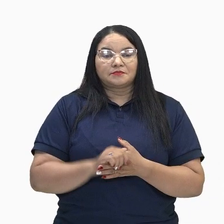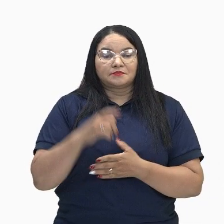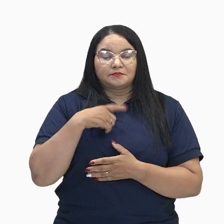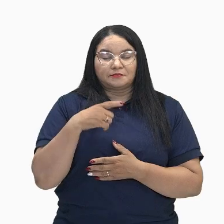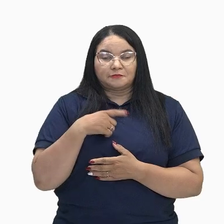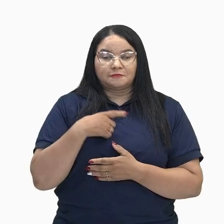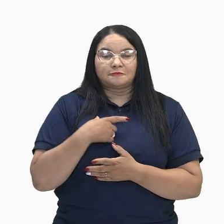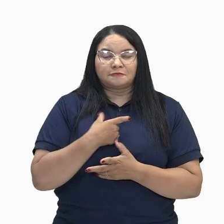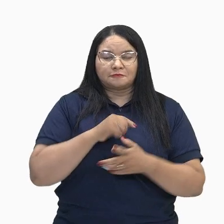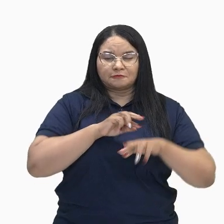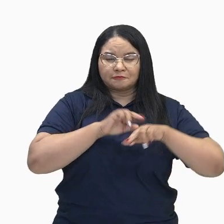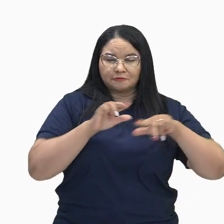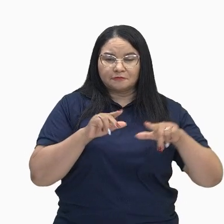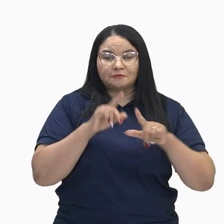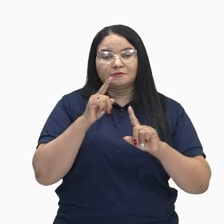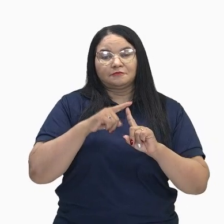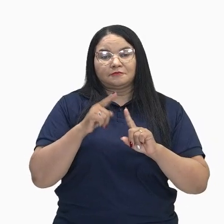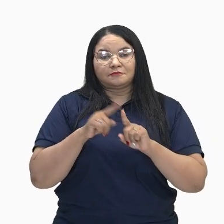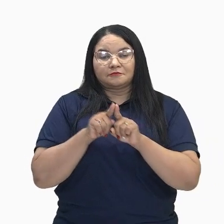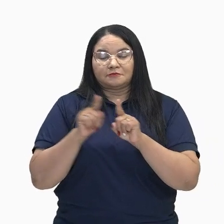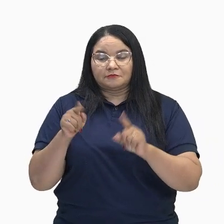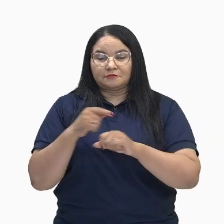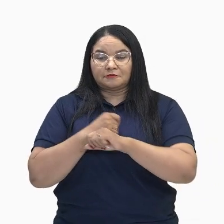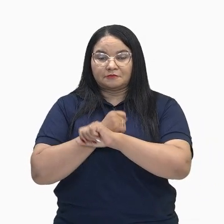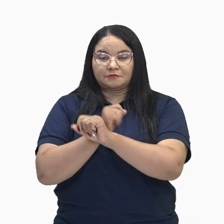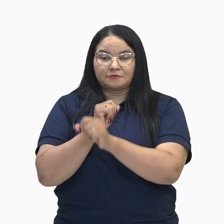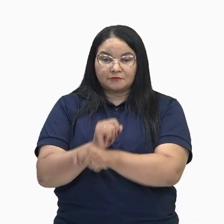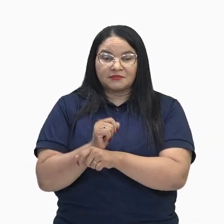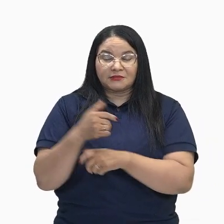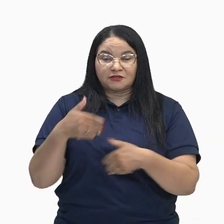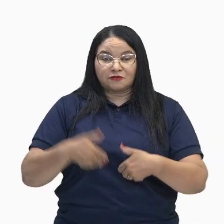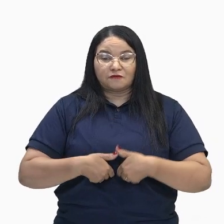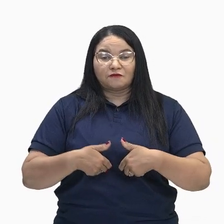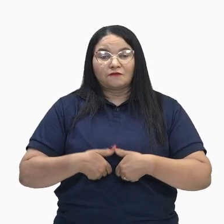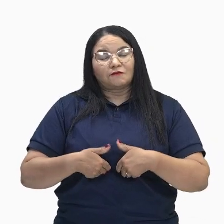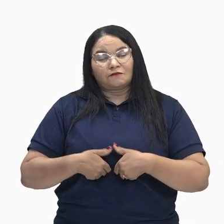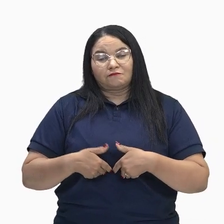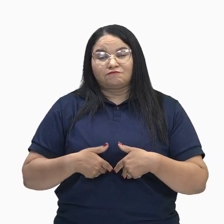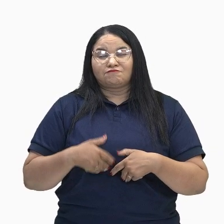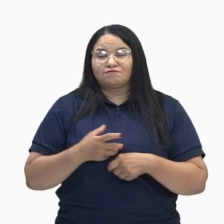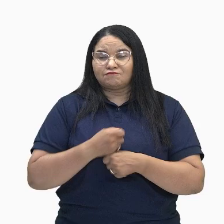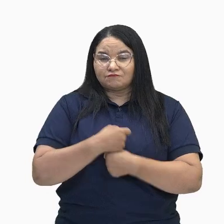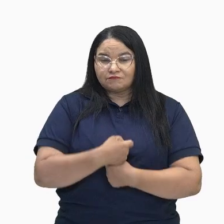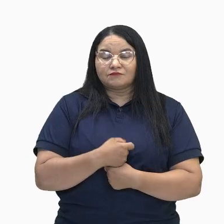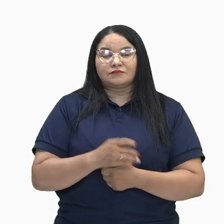comida, enquanto os escravos passam fome. Então, observe a